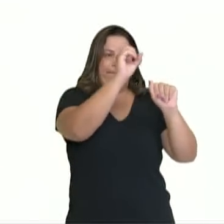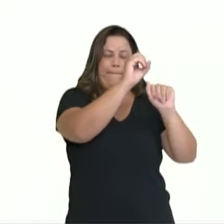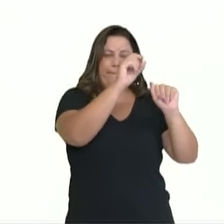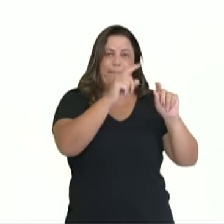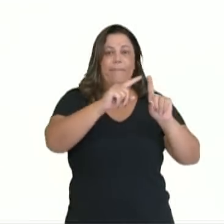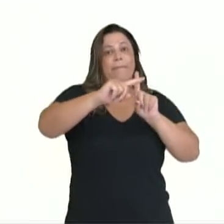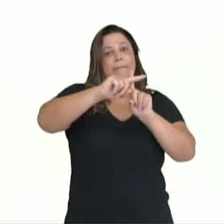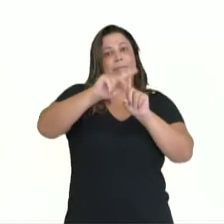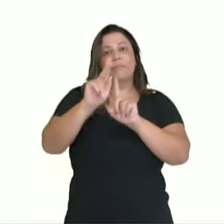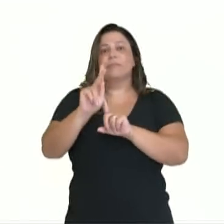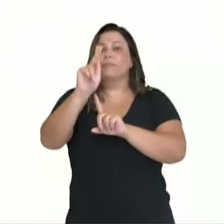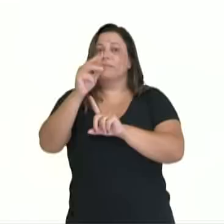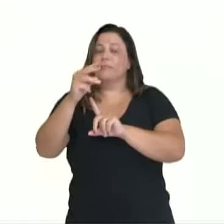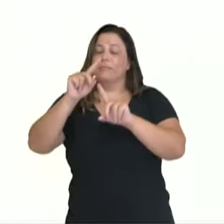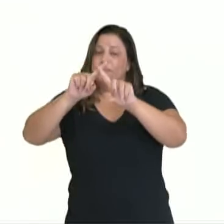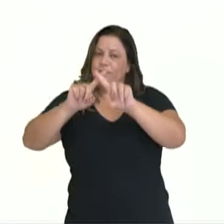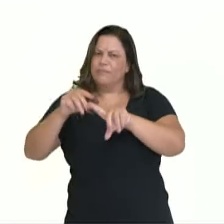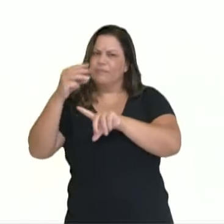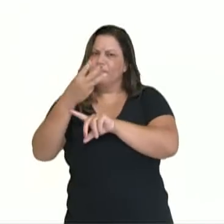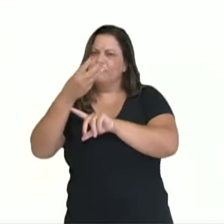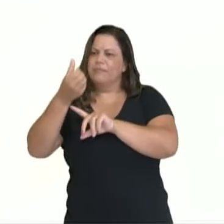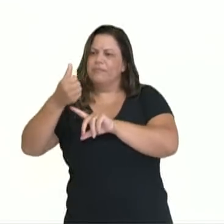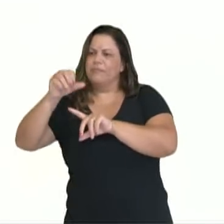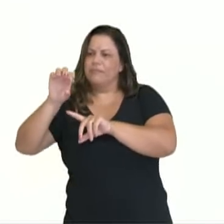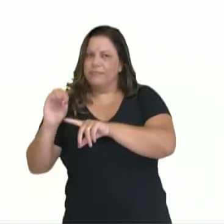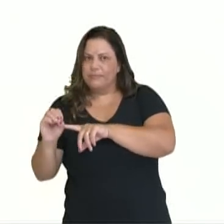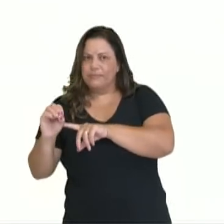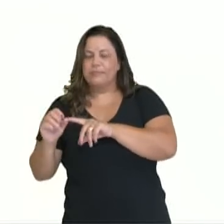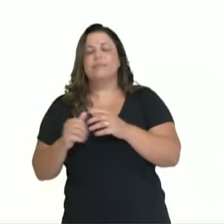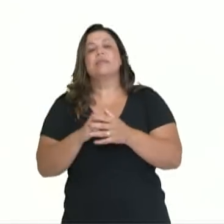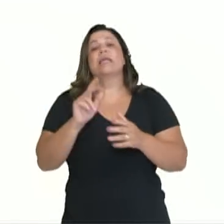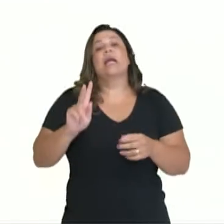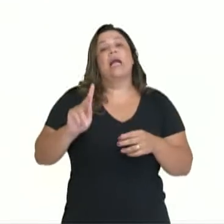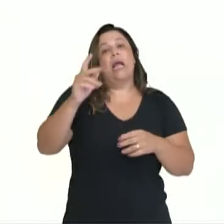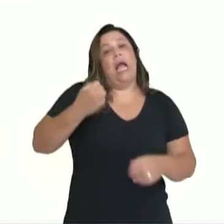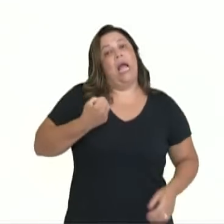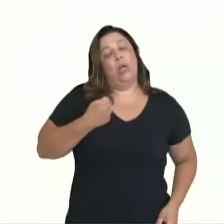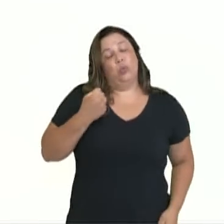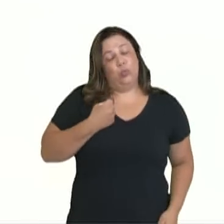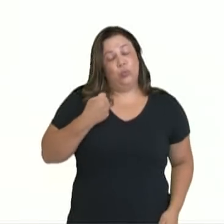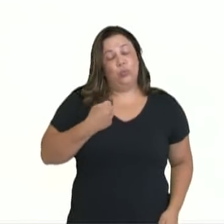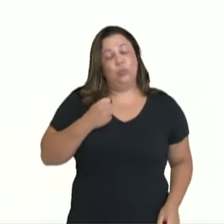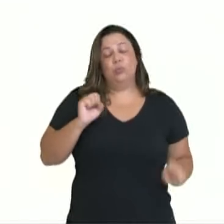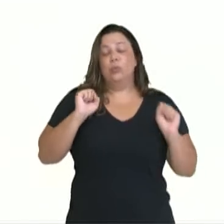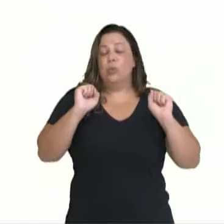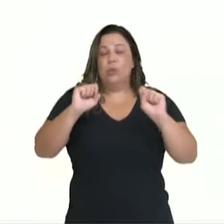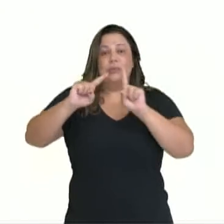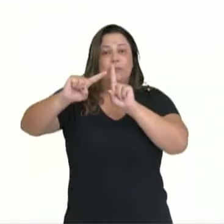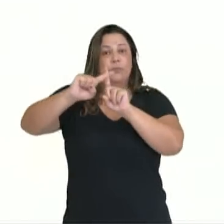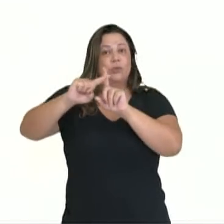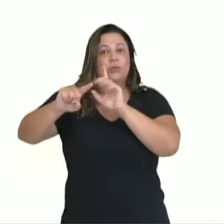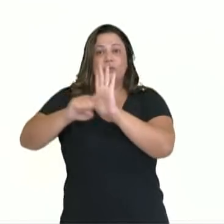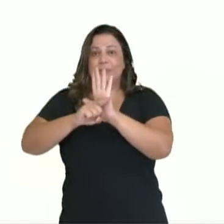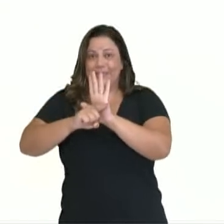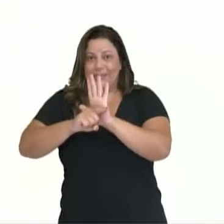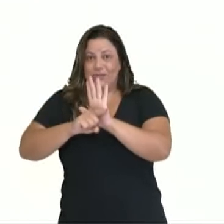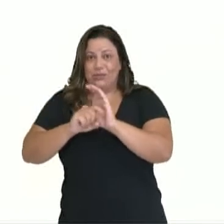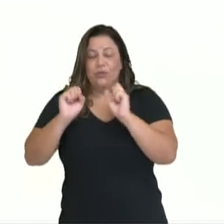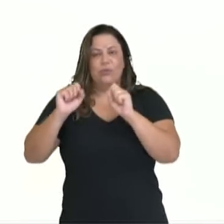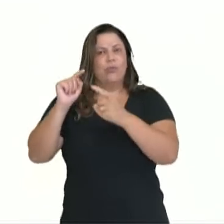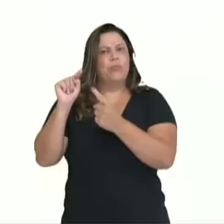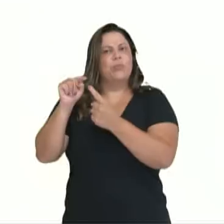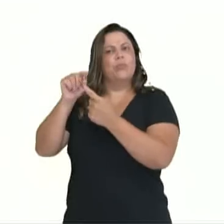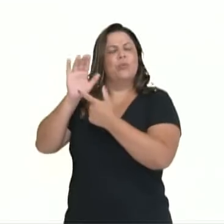K vezes 360. O que é esse K? K é um número inteiro que pode ser positivo ou negativo e que indica o número